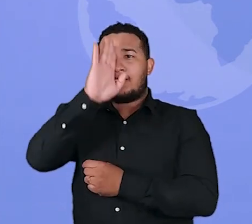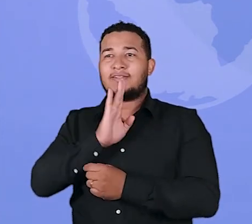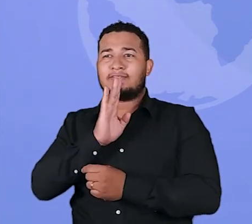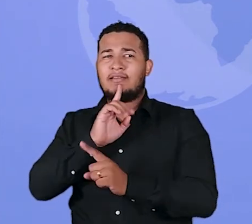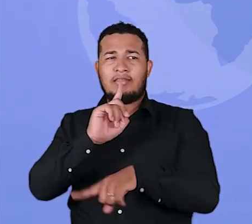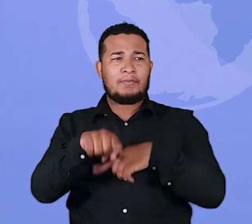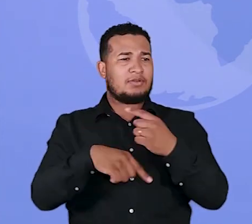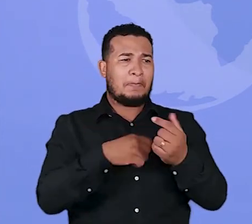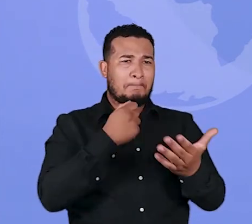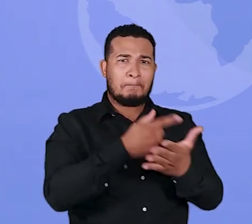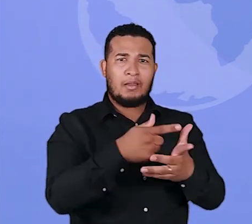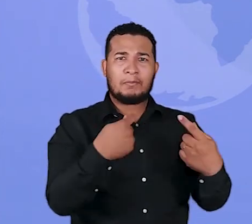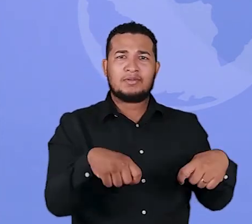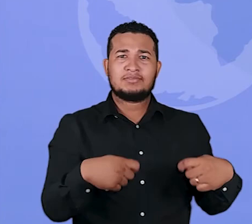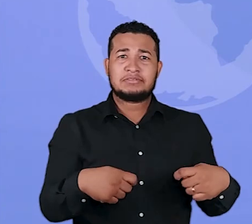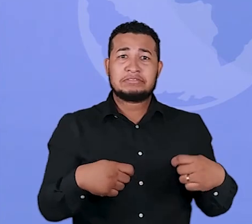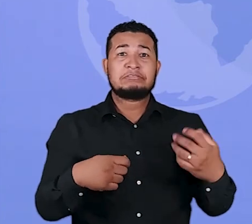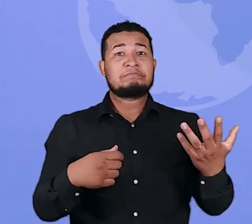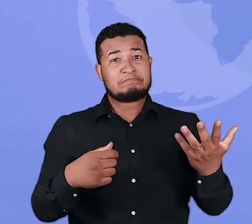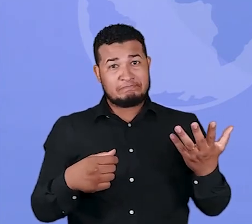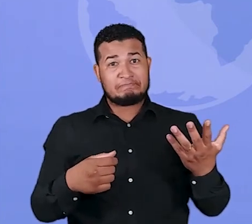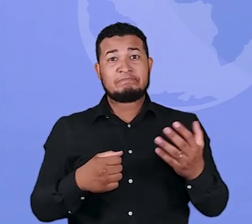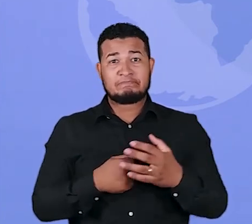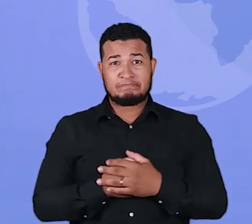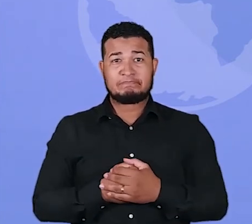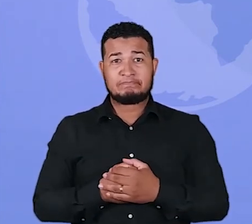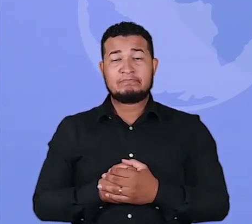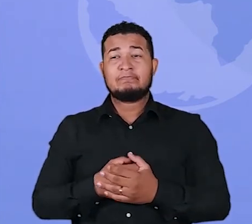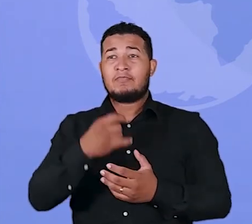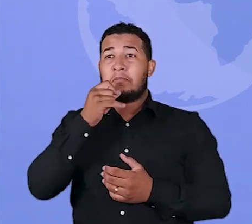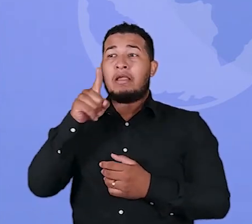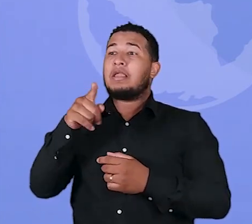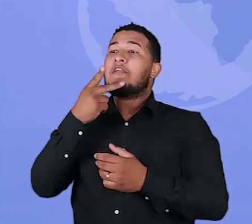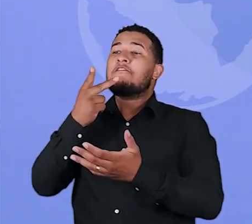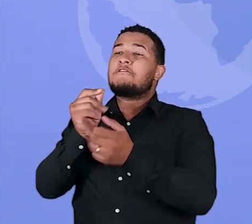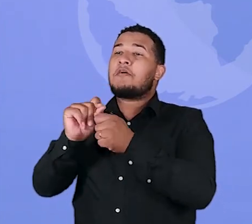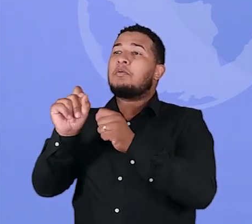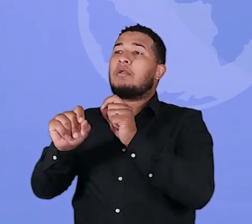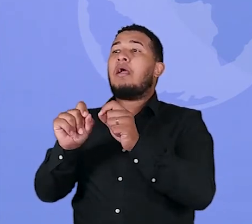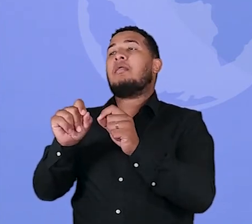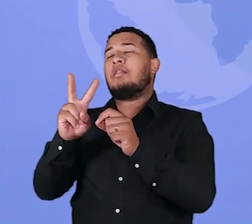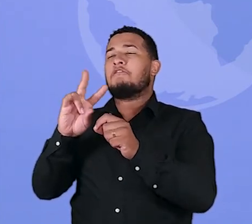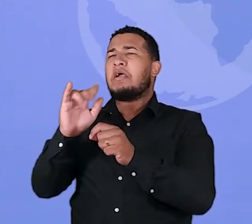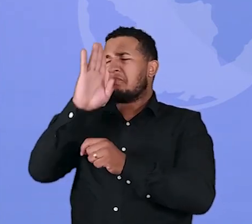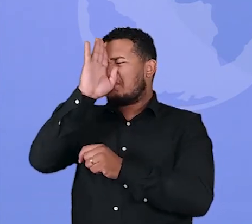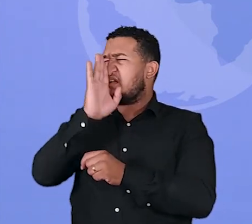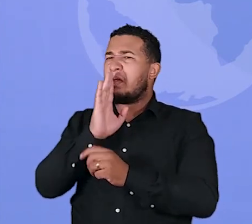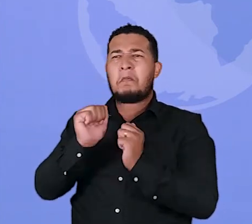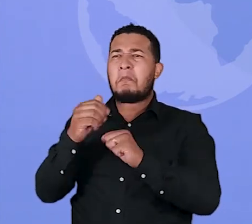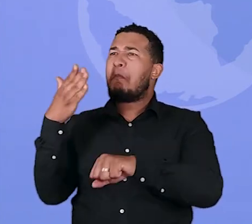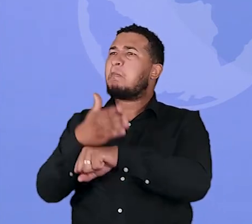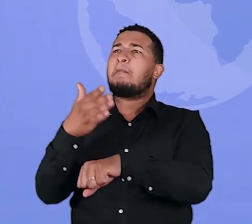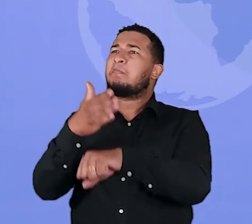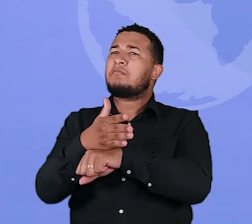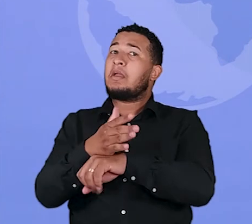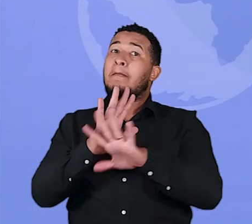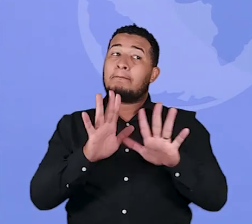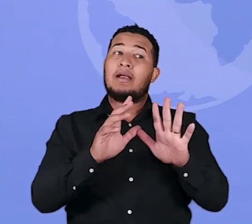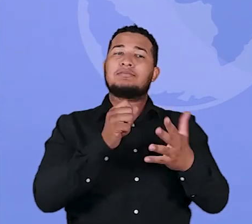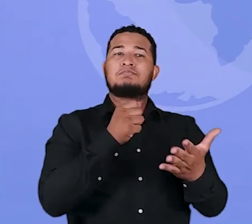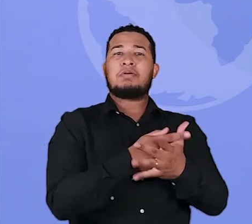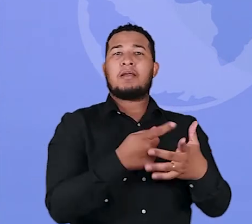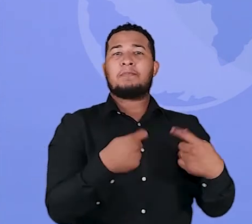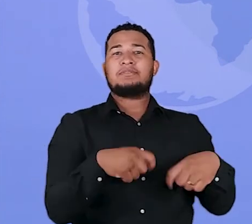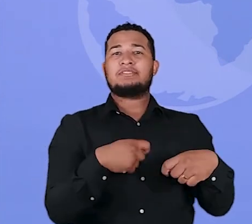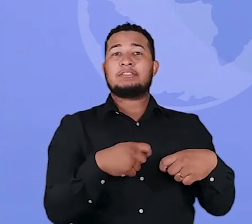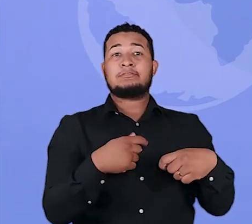depois falou outra. No começo do texto ele fala que vai ser gratuito. No final do texto ele fala que vai ser cobrado uma taxa aí entre um valor e